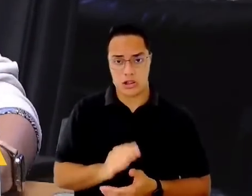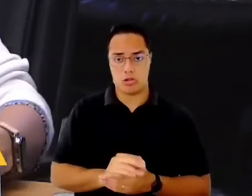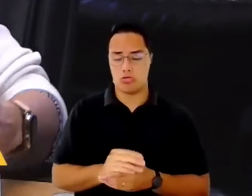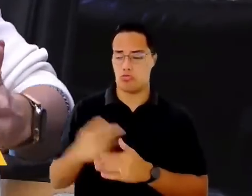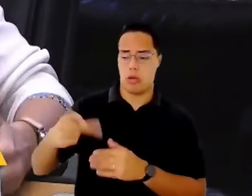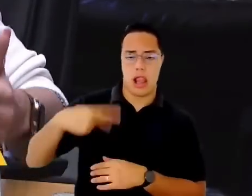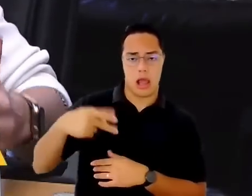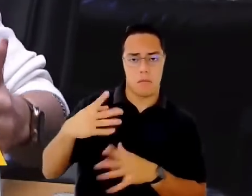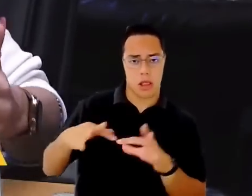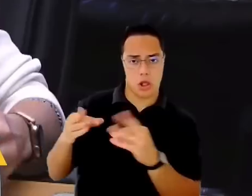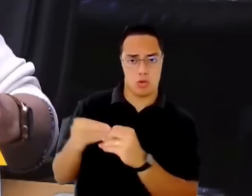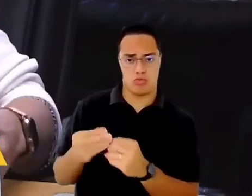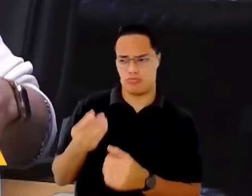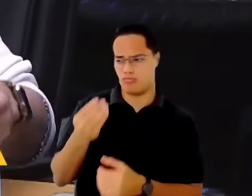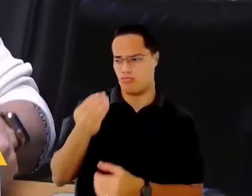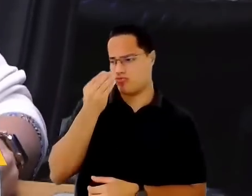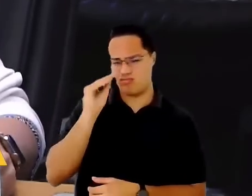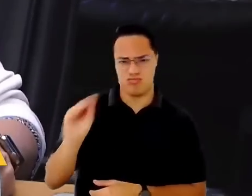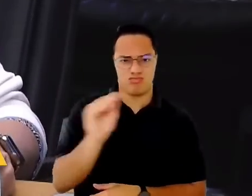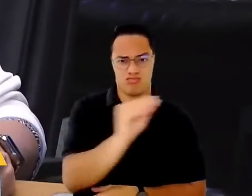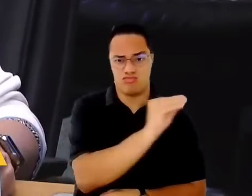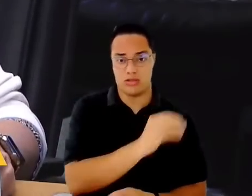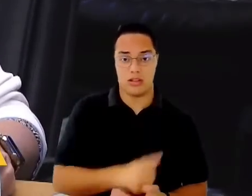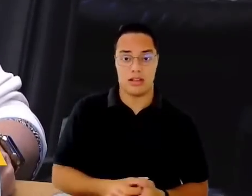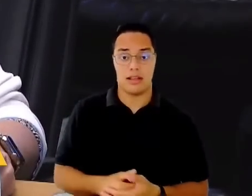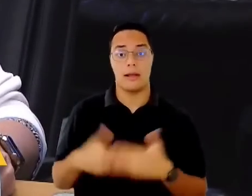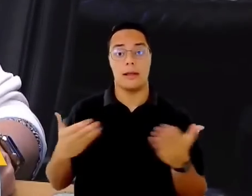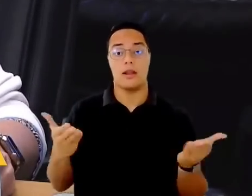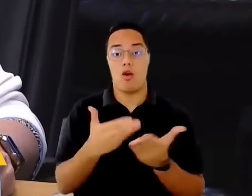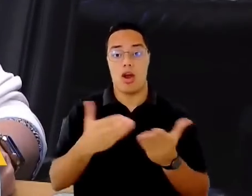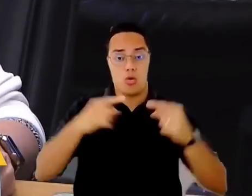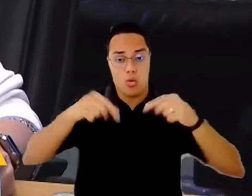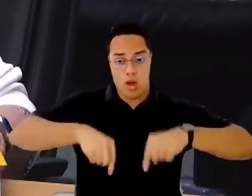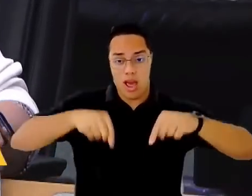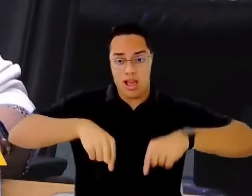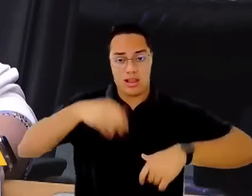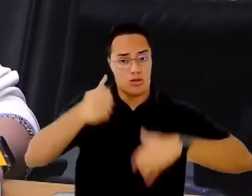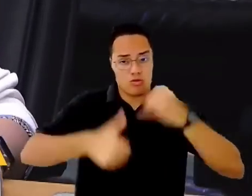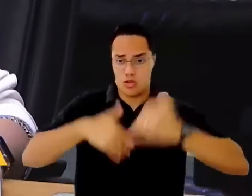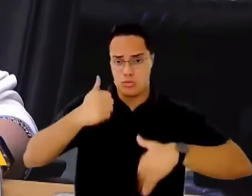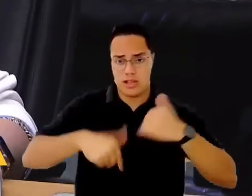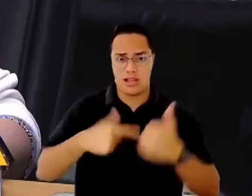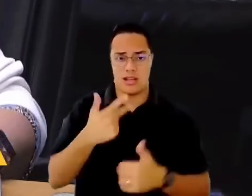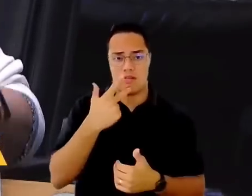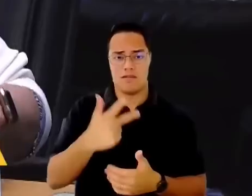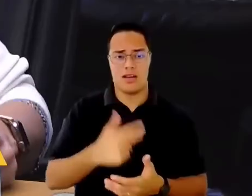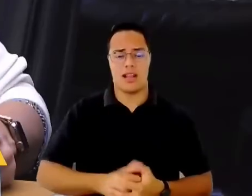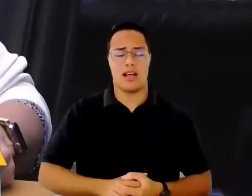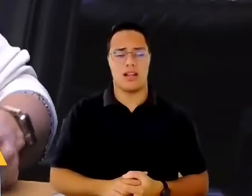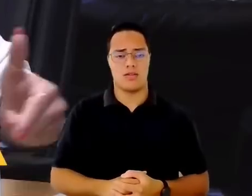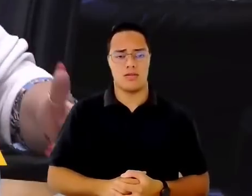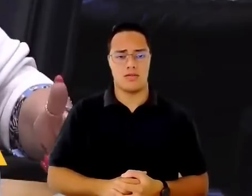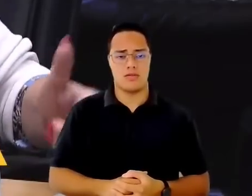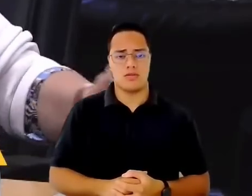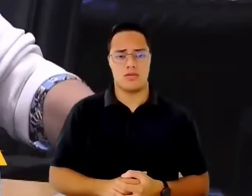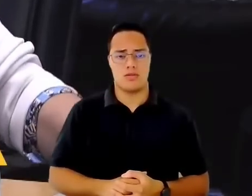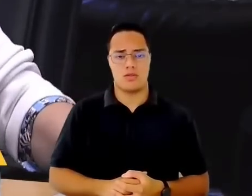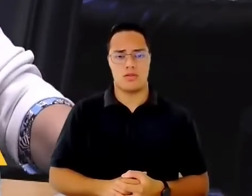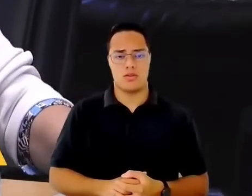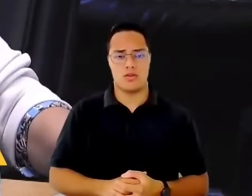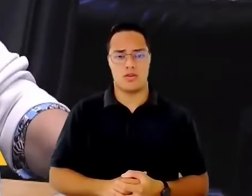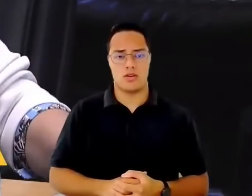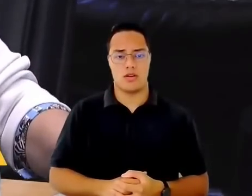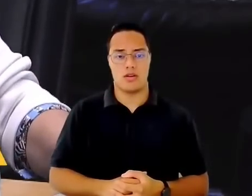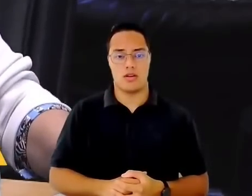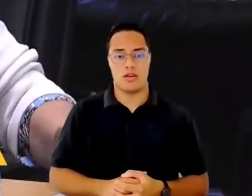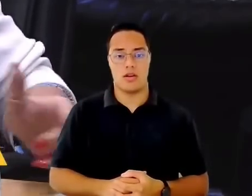colocando a sua credibilidade em jogo em jogo para defender um ex